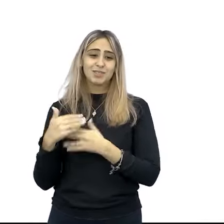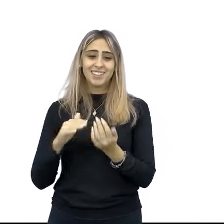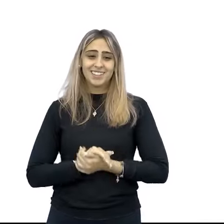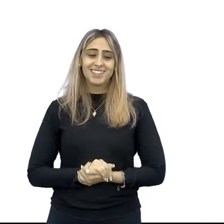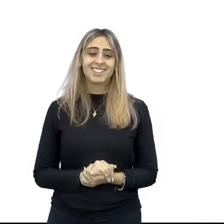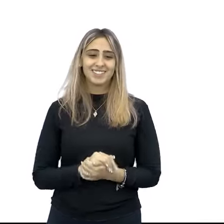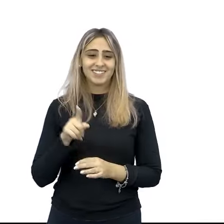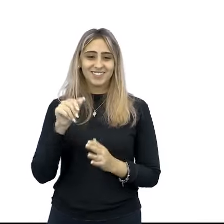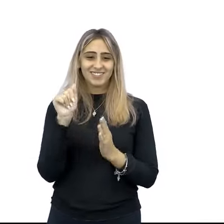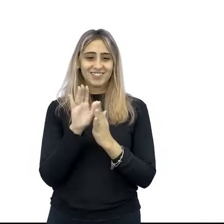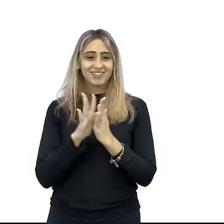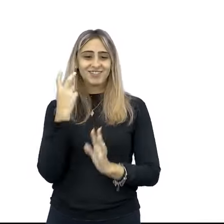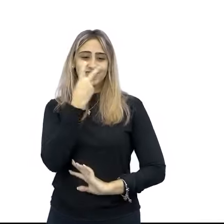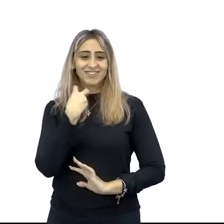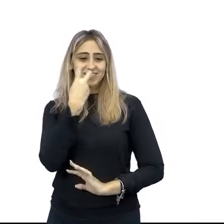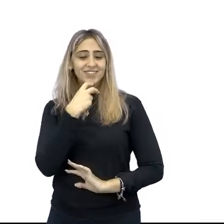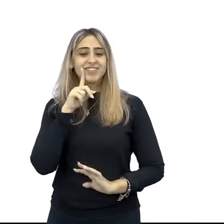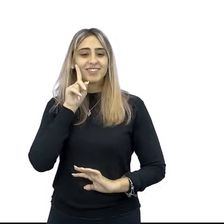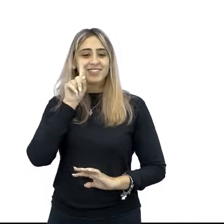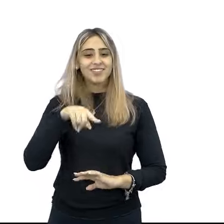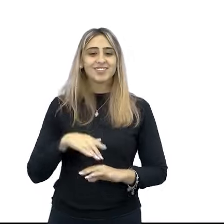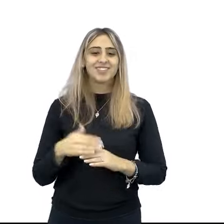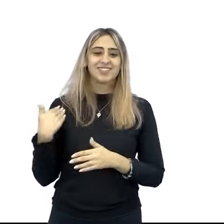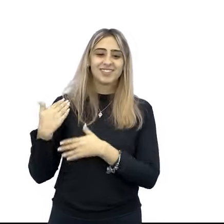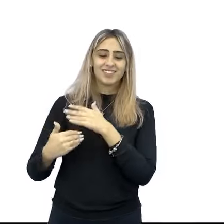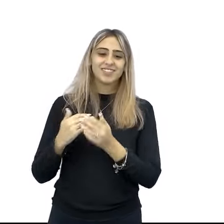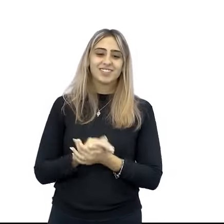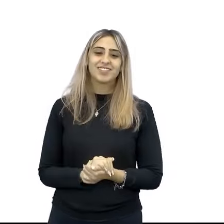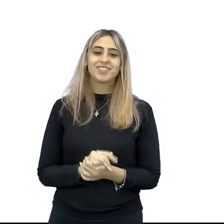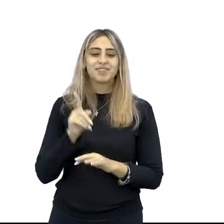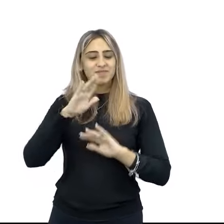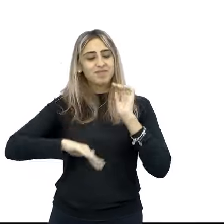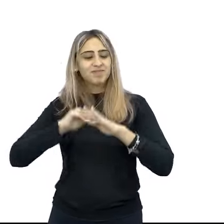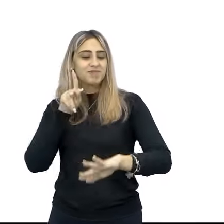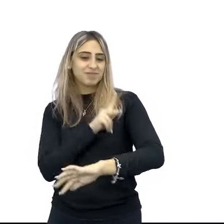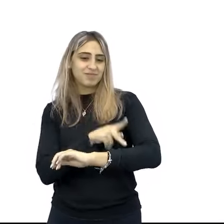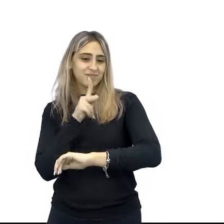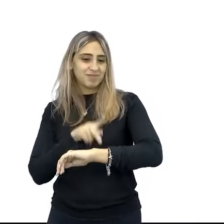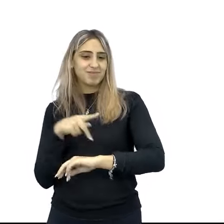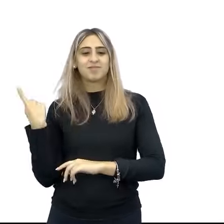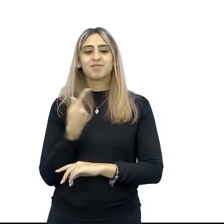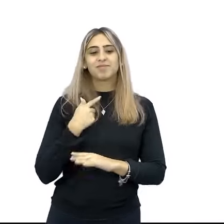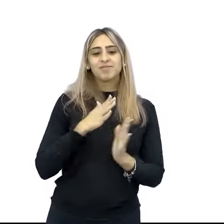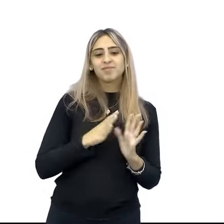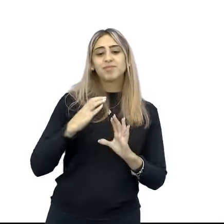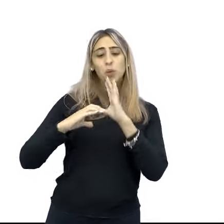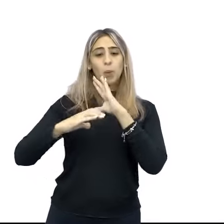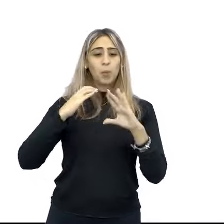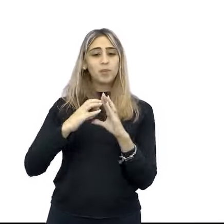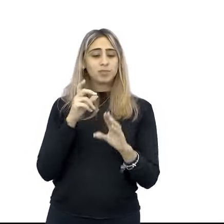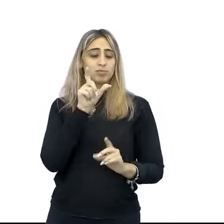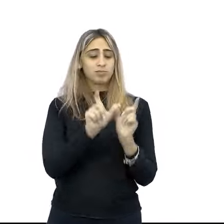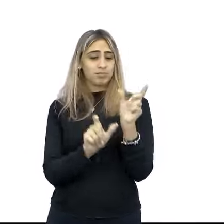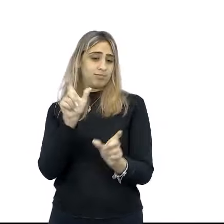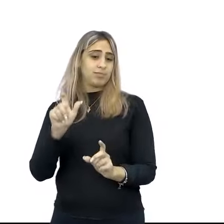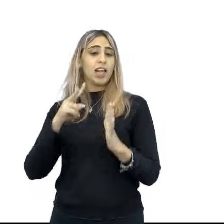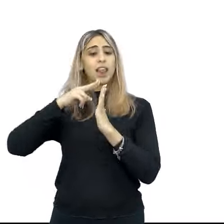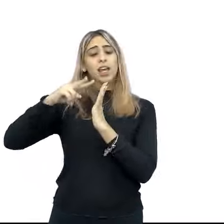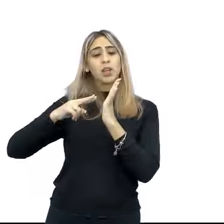É essa articulação entre a prática pedagógica e a situação comunicativa,